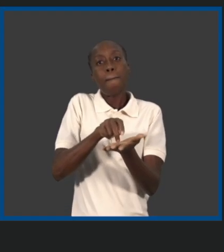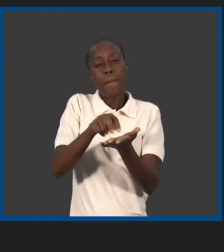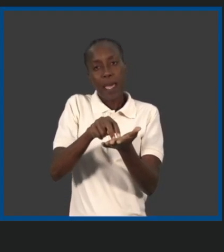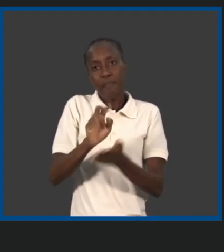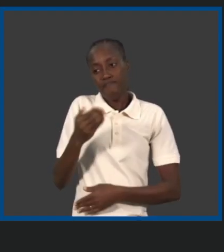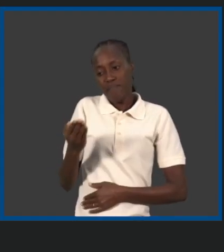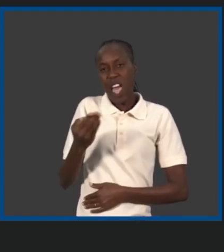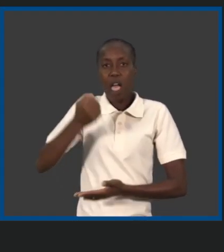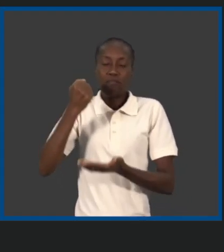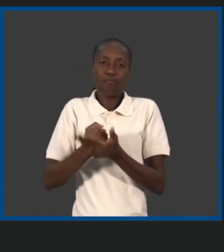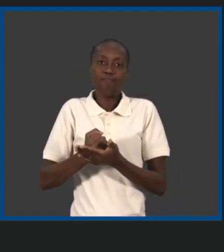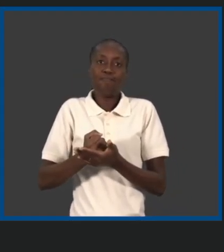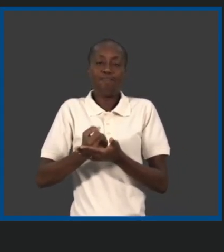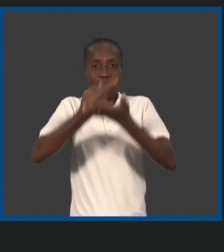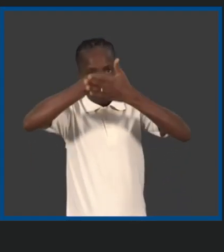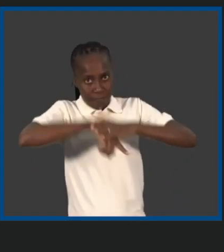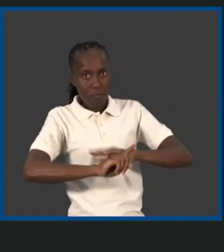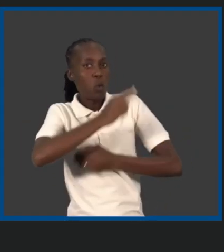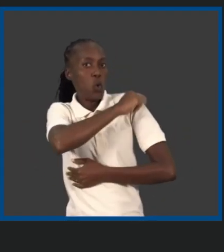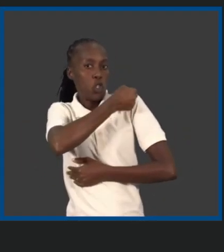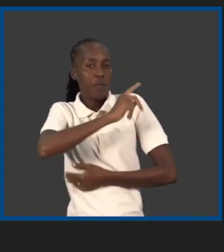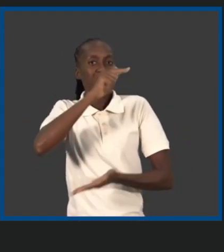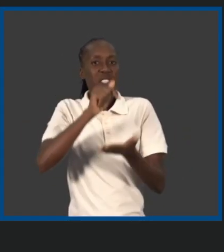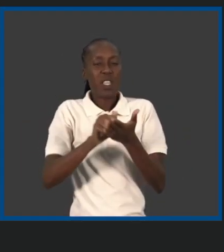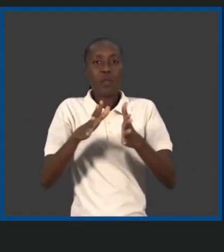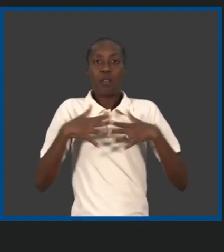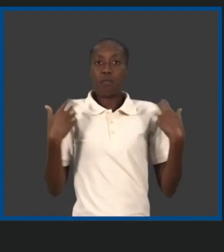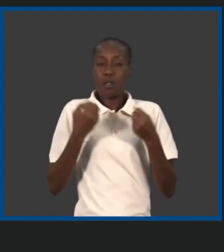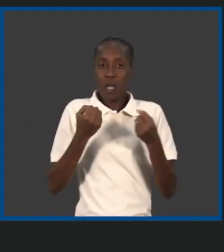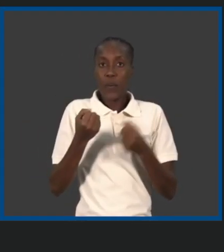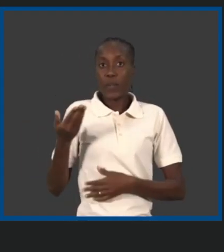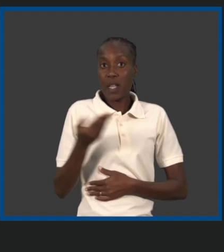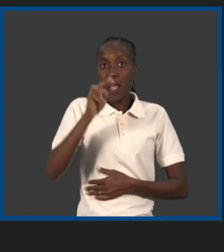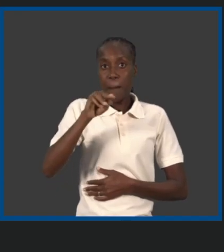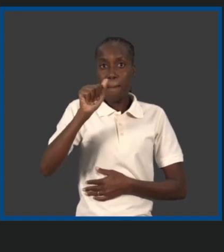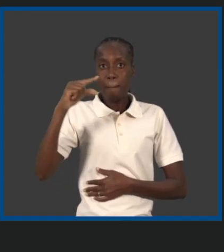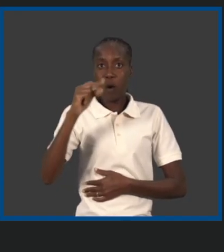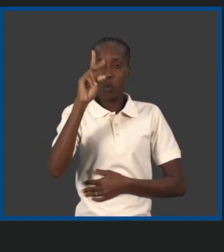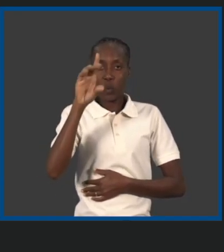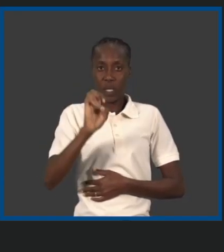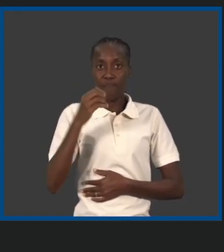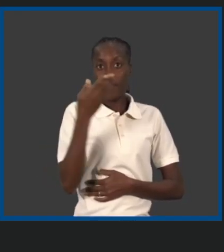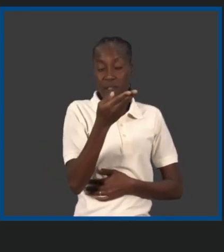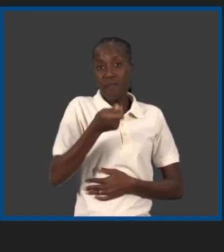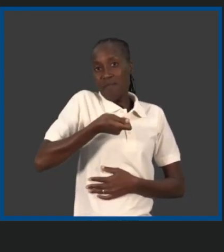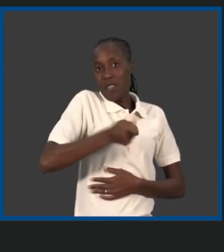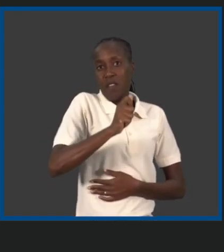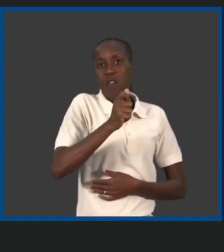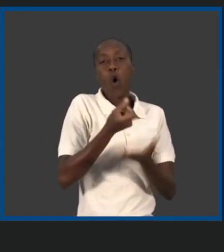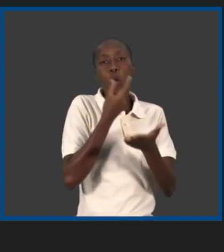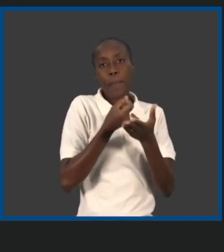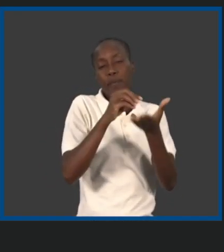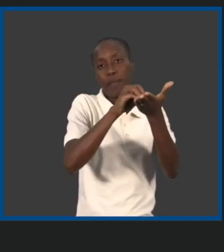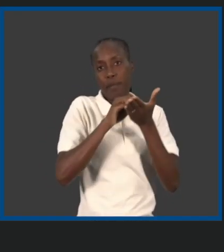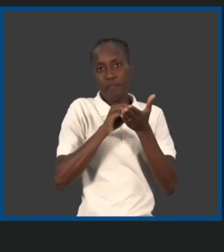o hospital mesmo de Magu, do centro de saúde. Deram uma medicação que não caiu